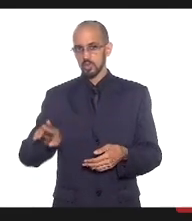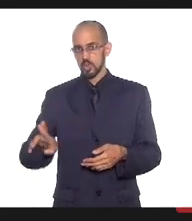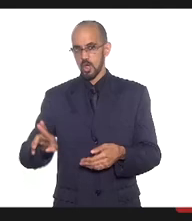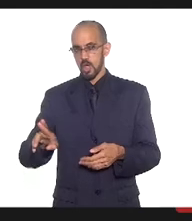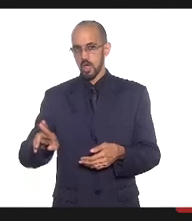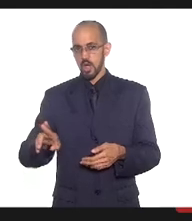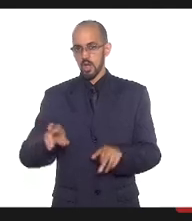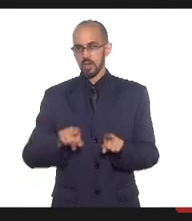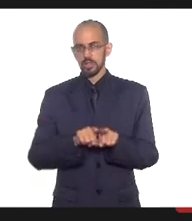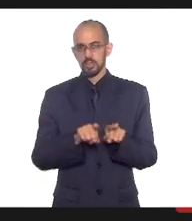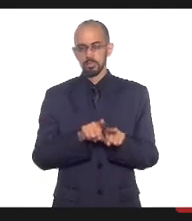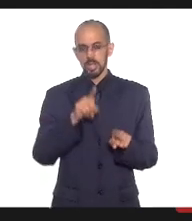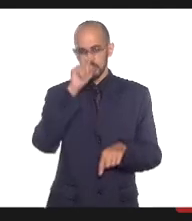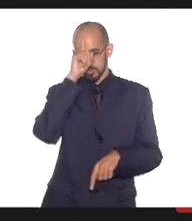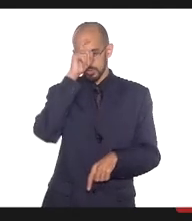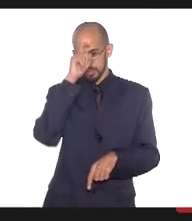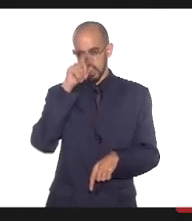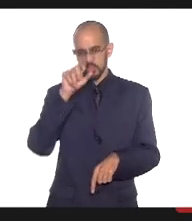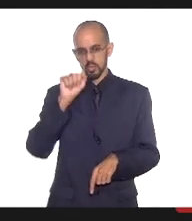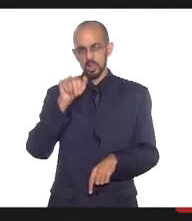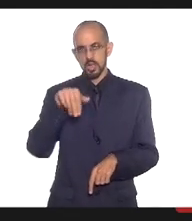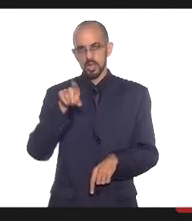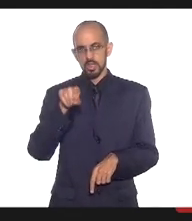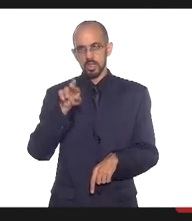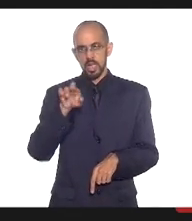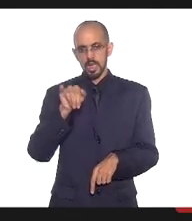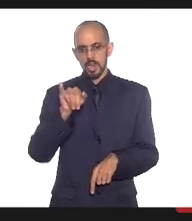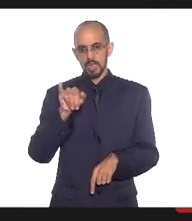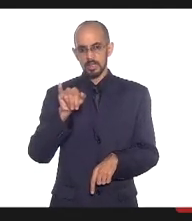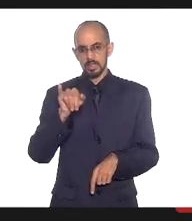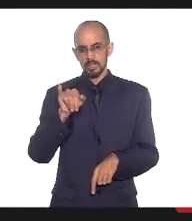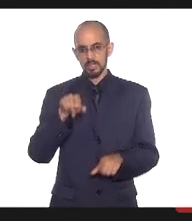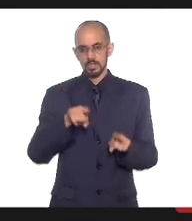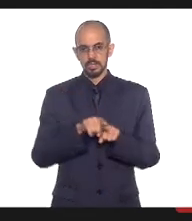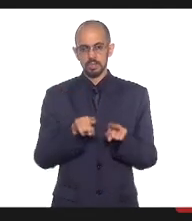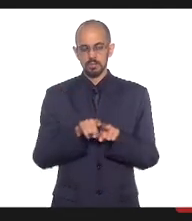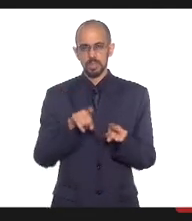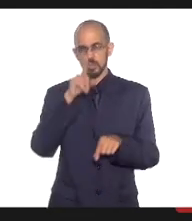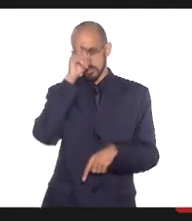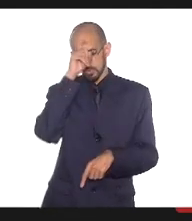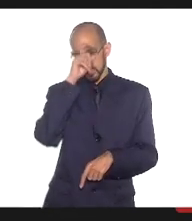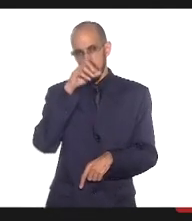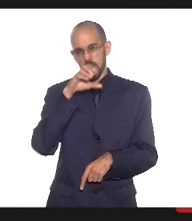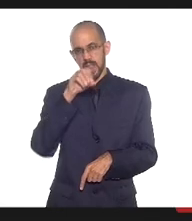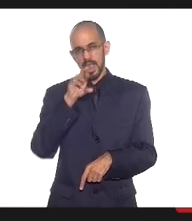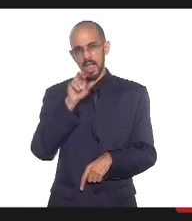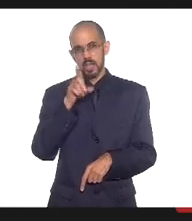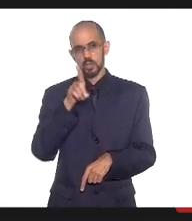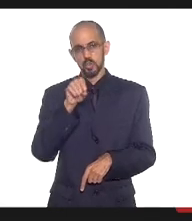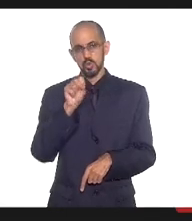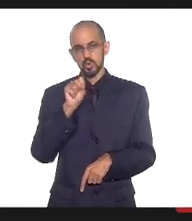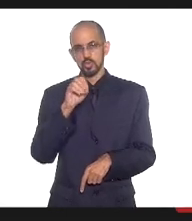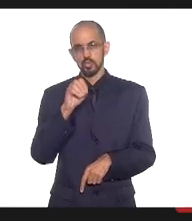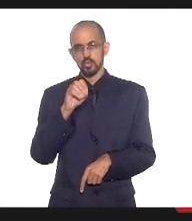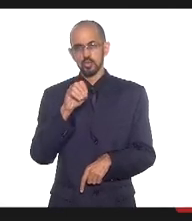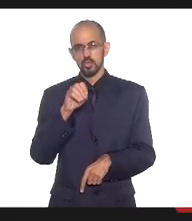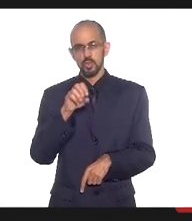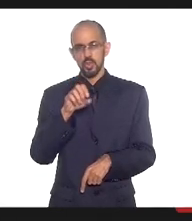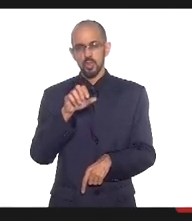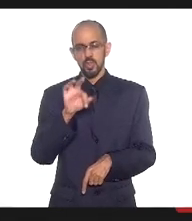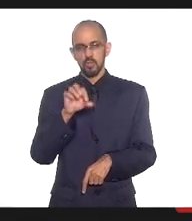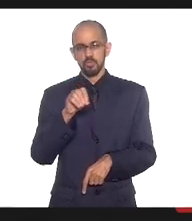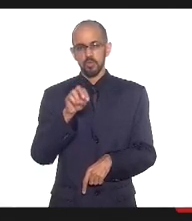da população é fora Hospital Cardoso Fontes fora digital todos os hospitais federais